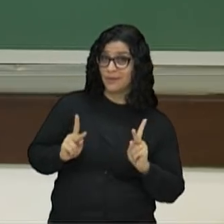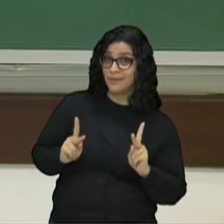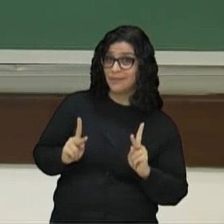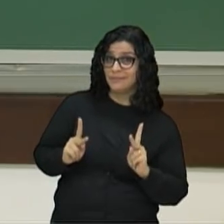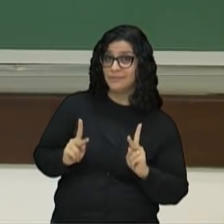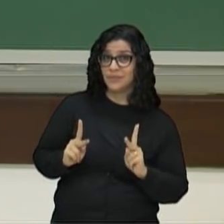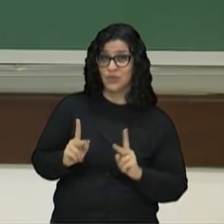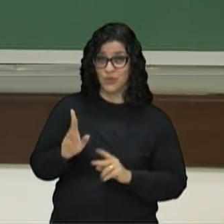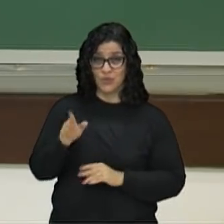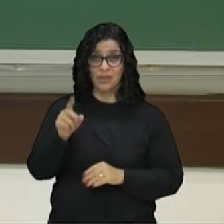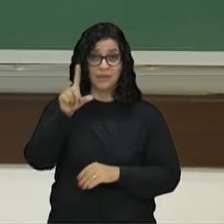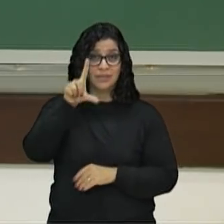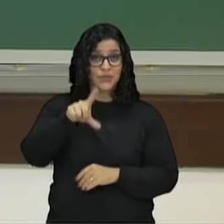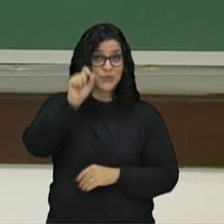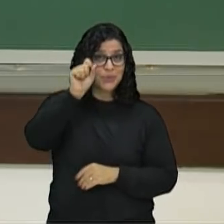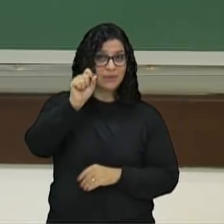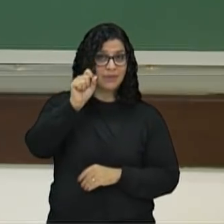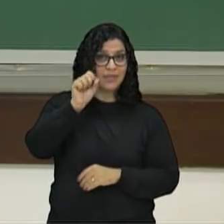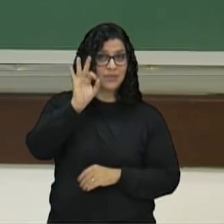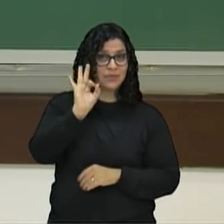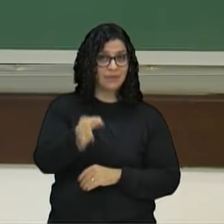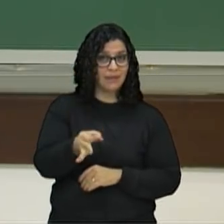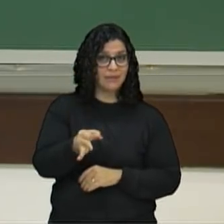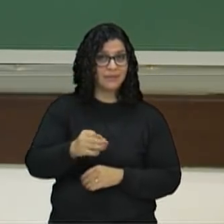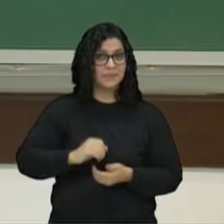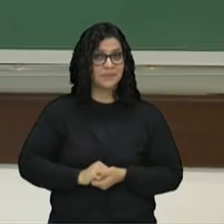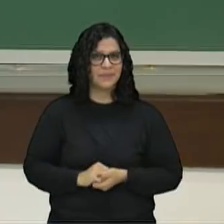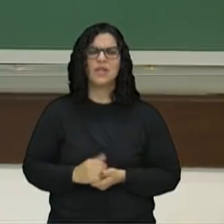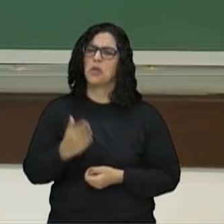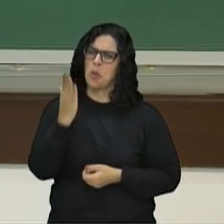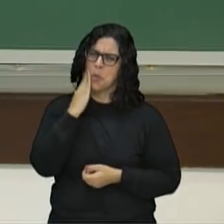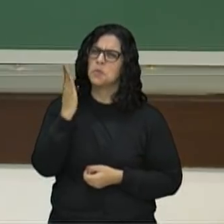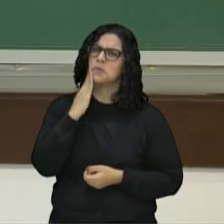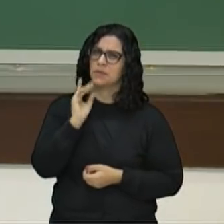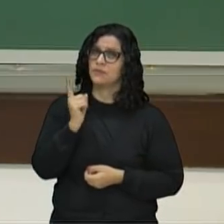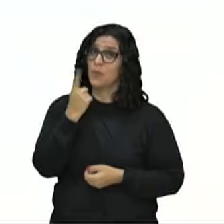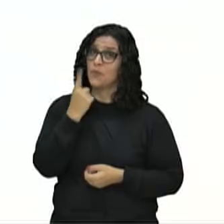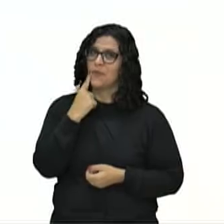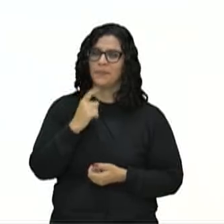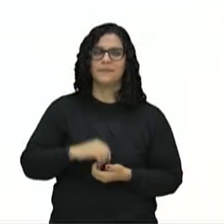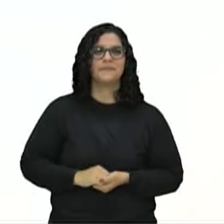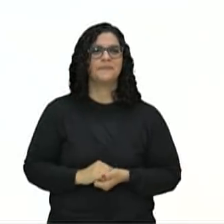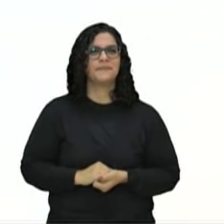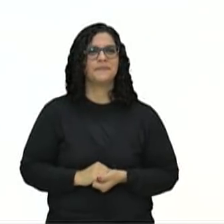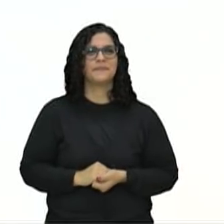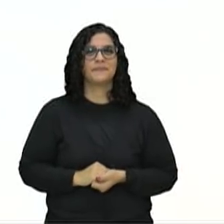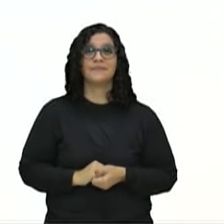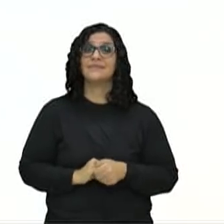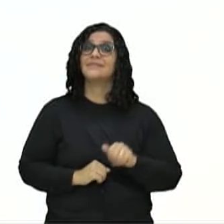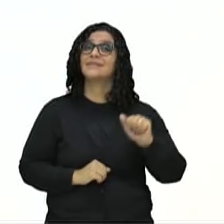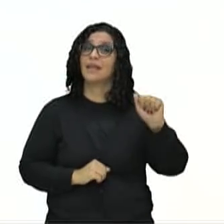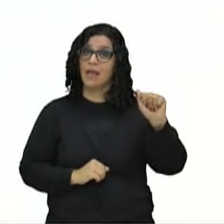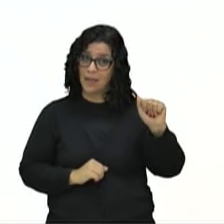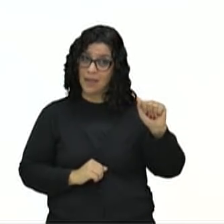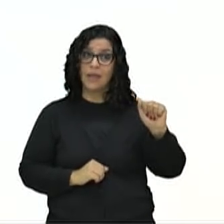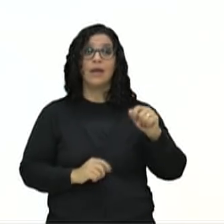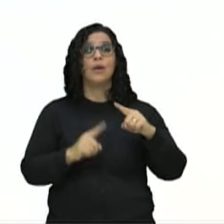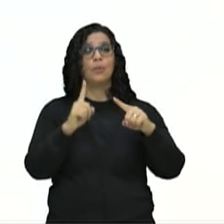Ok, vocês marcaram a resposta certa, tenho certeza. Vamos lá? Letra